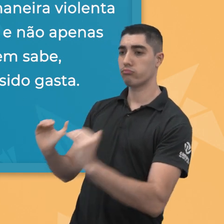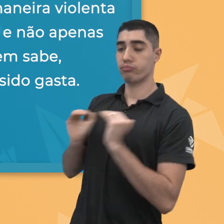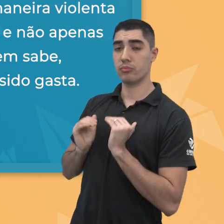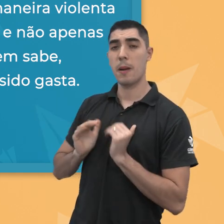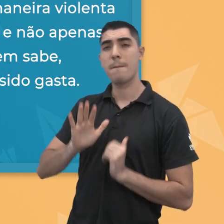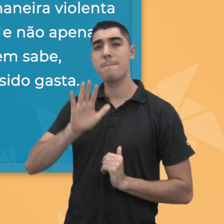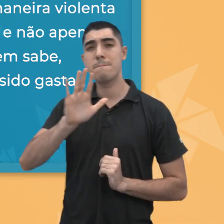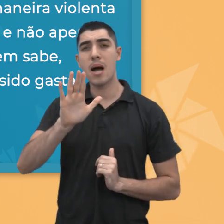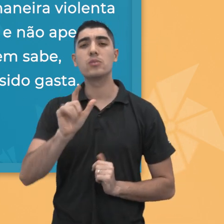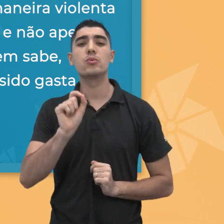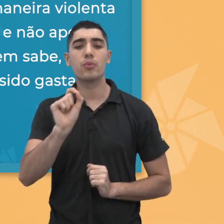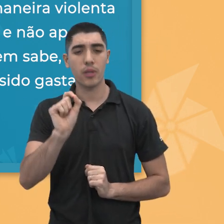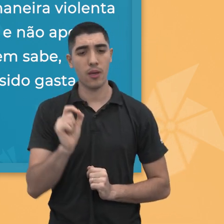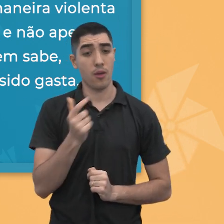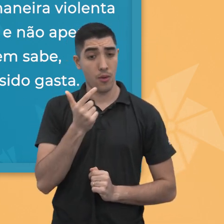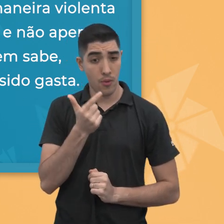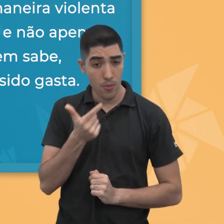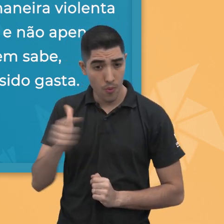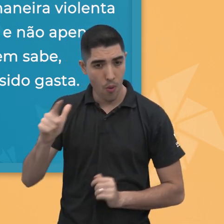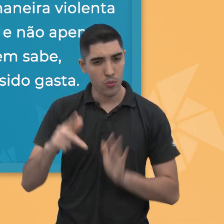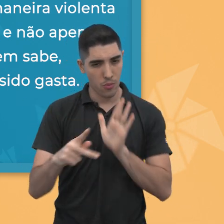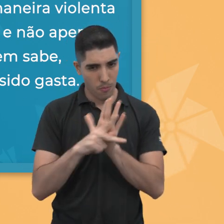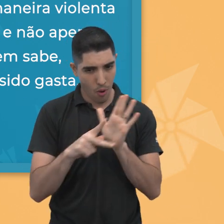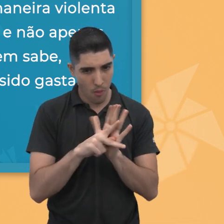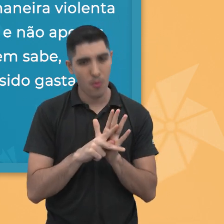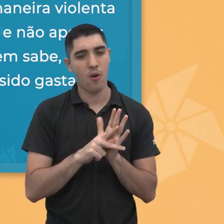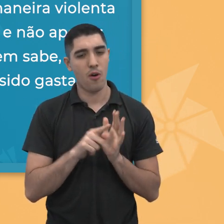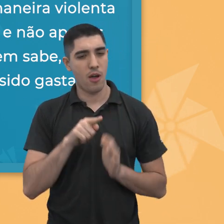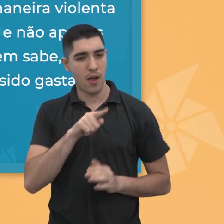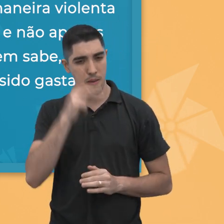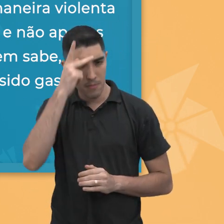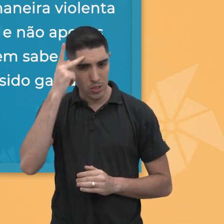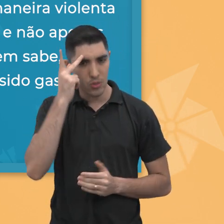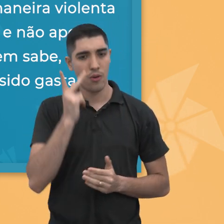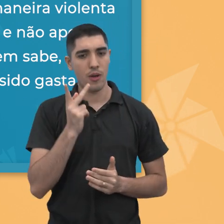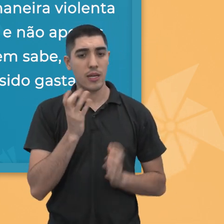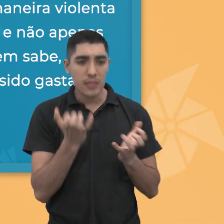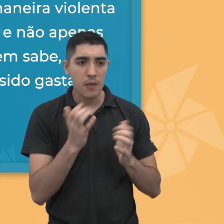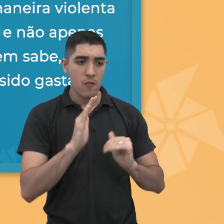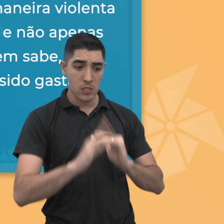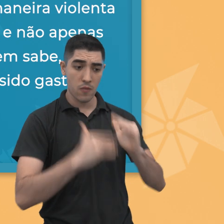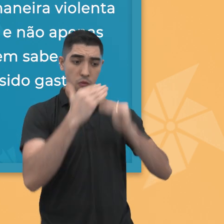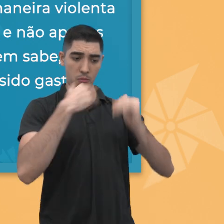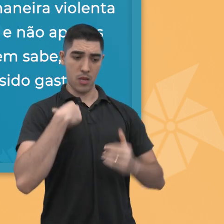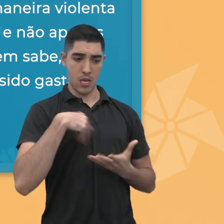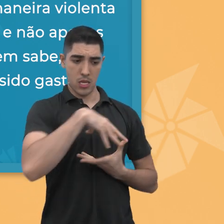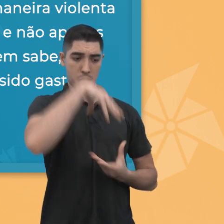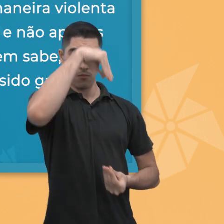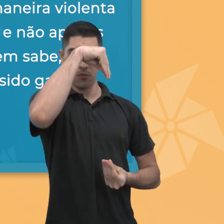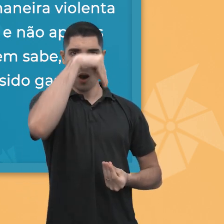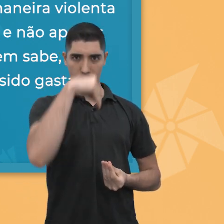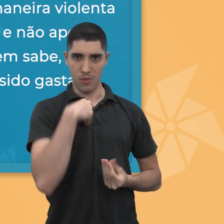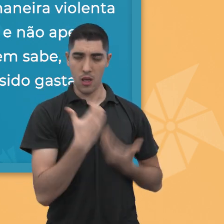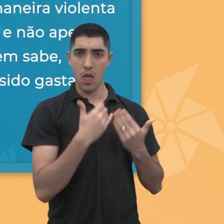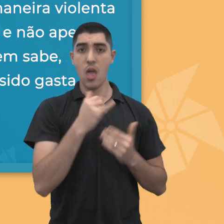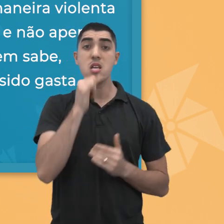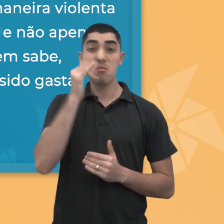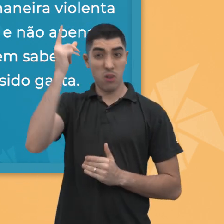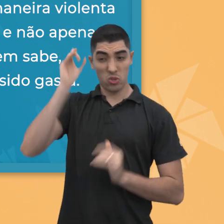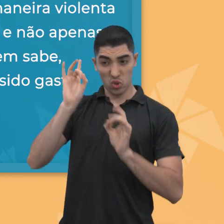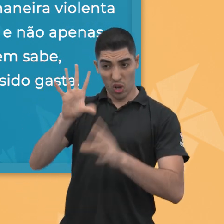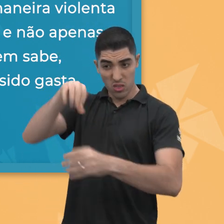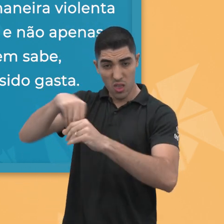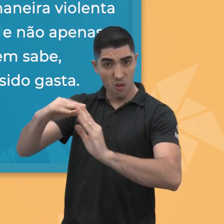o ascetismo, essa disciplina que eu mencionei para vocês, foi levado para fora dos mosteiros